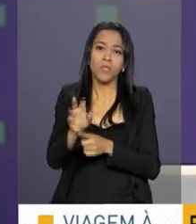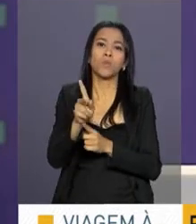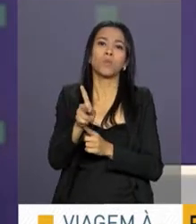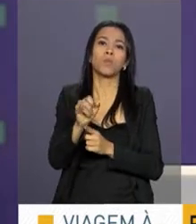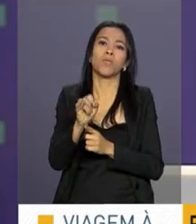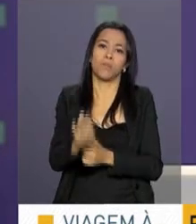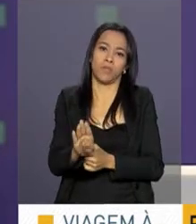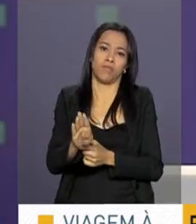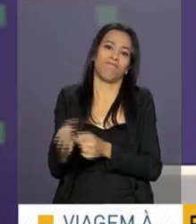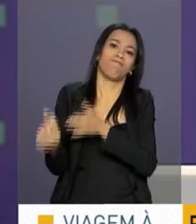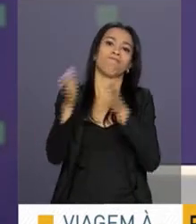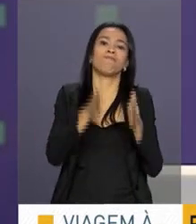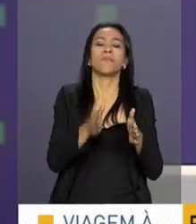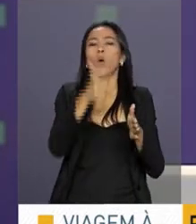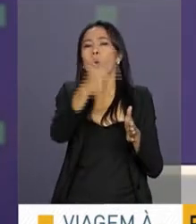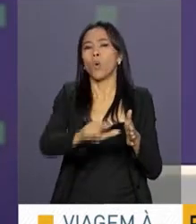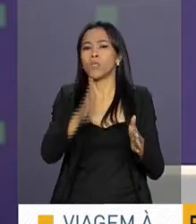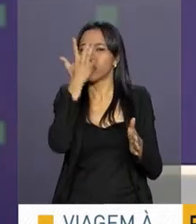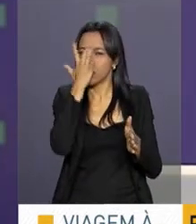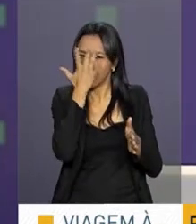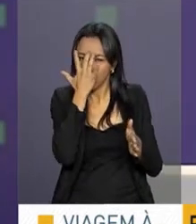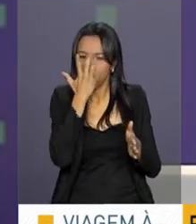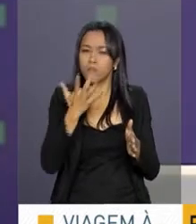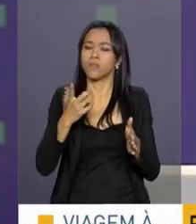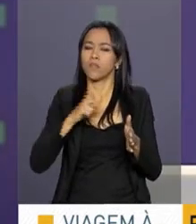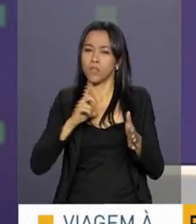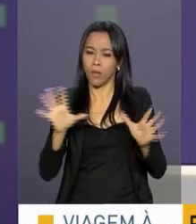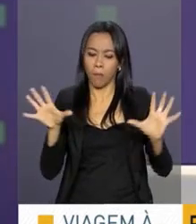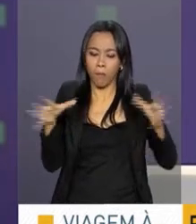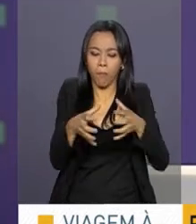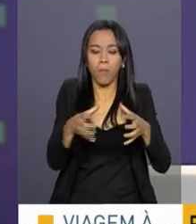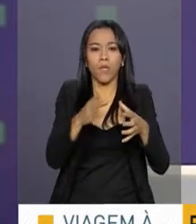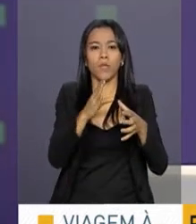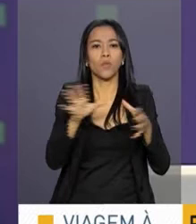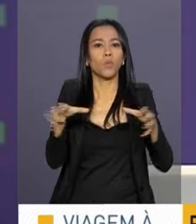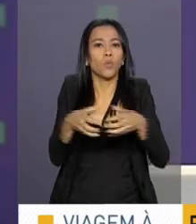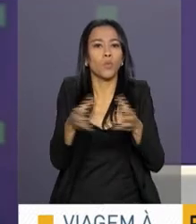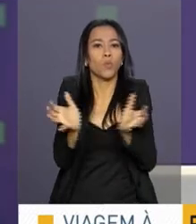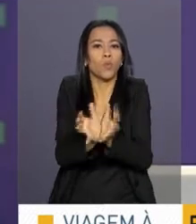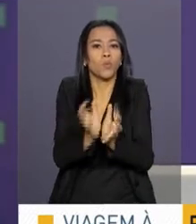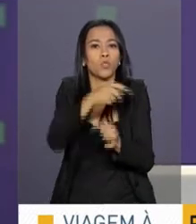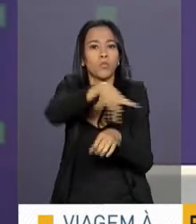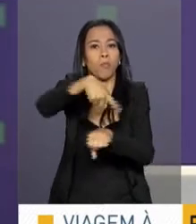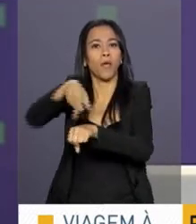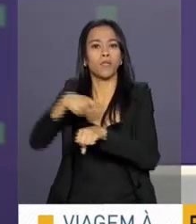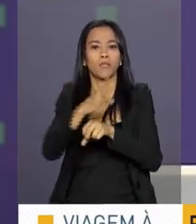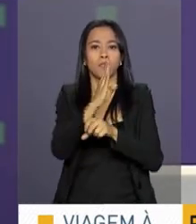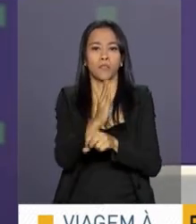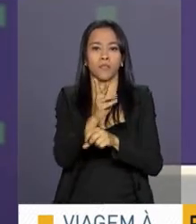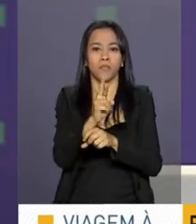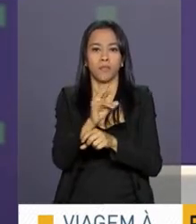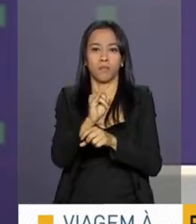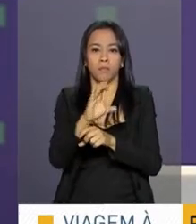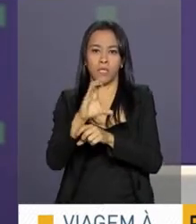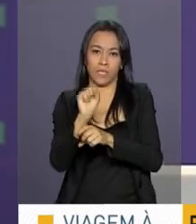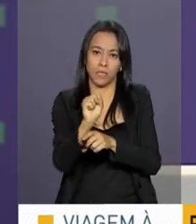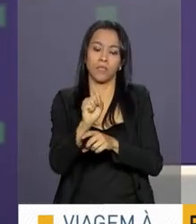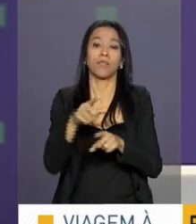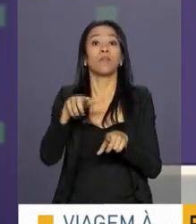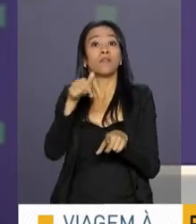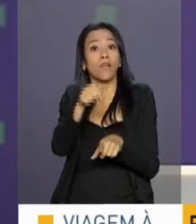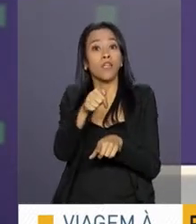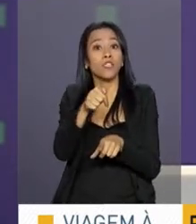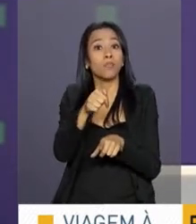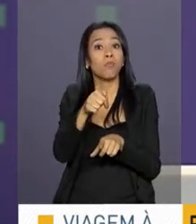A Índia, que também faz parte dos BRICS, um país também em desenvolvimento, né, aplica 7% do PIB em